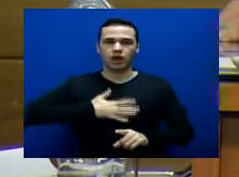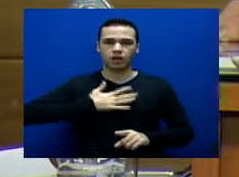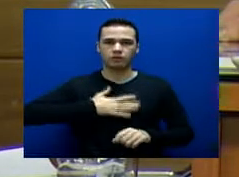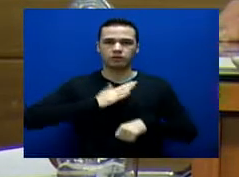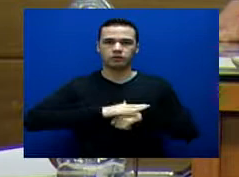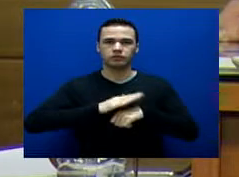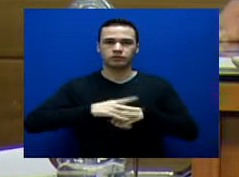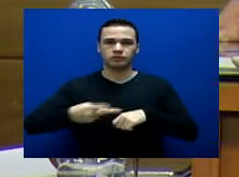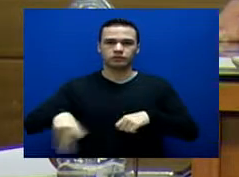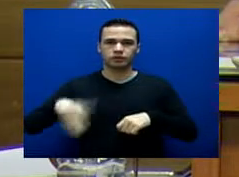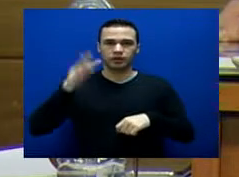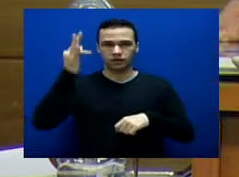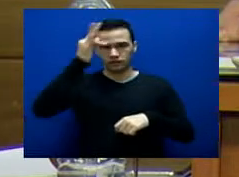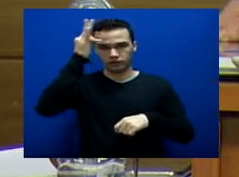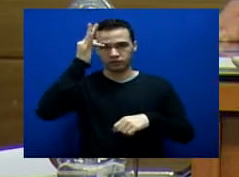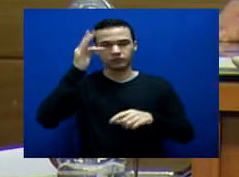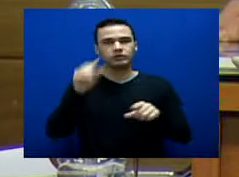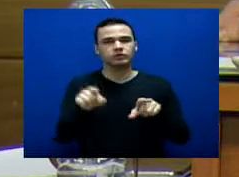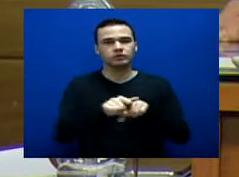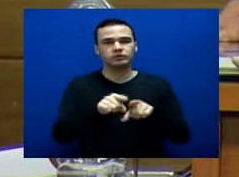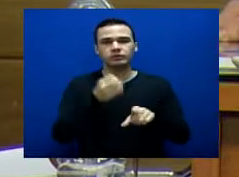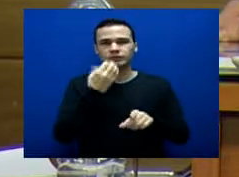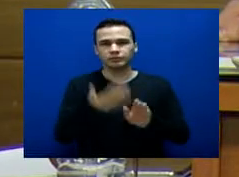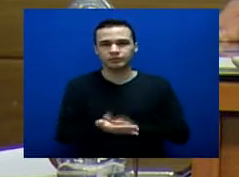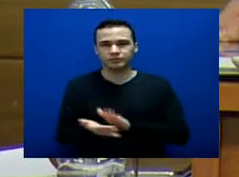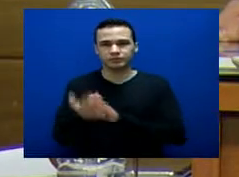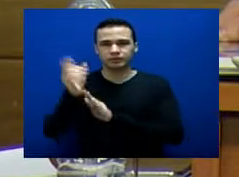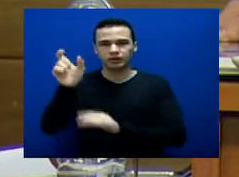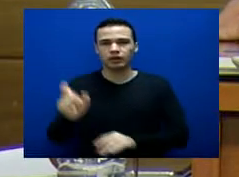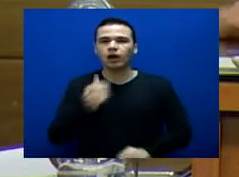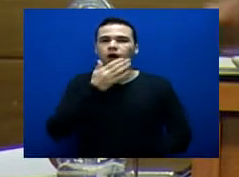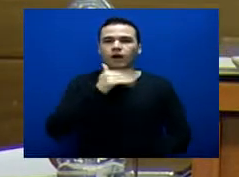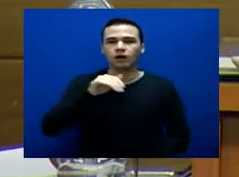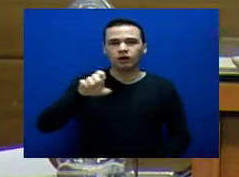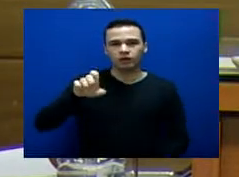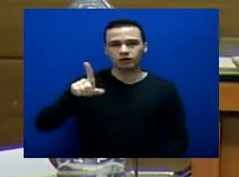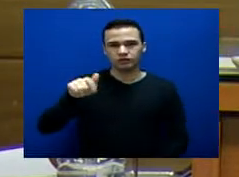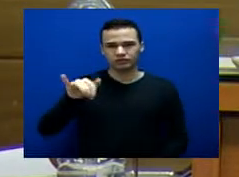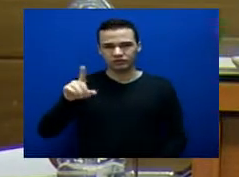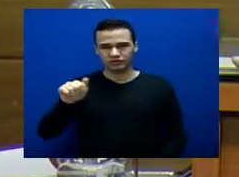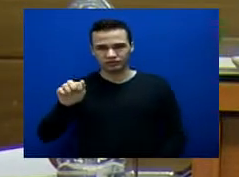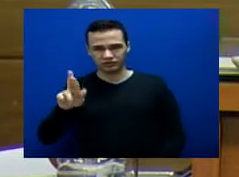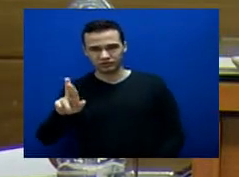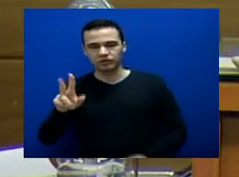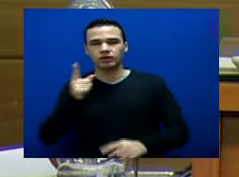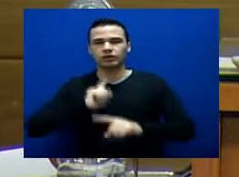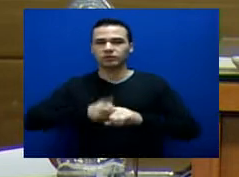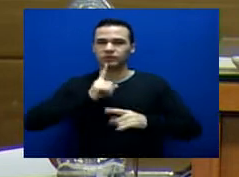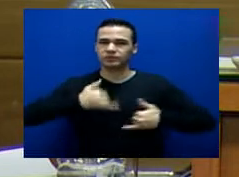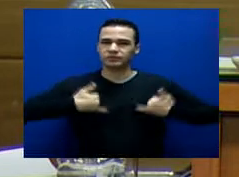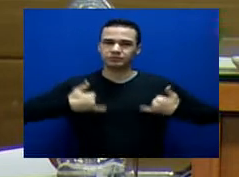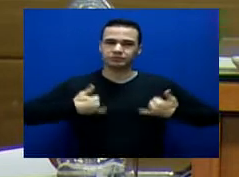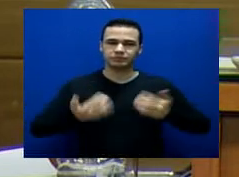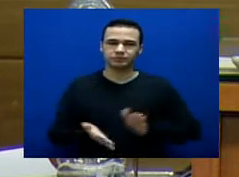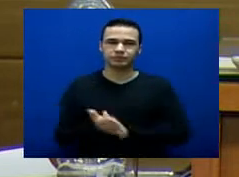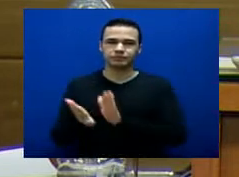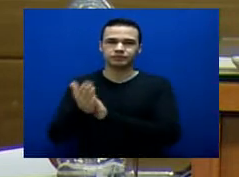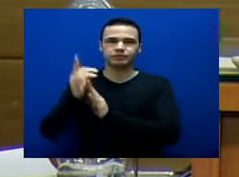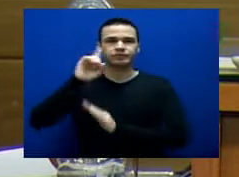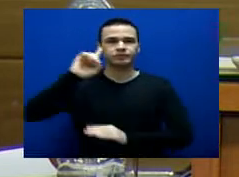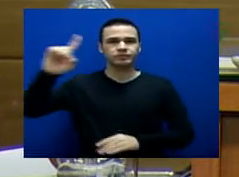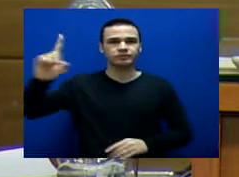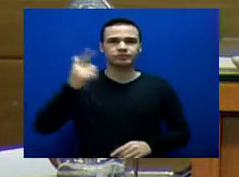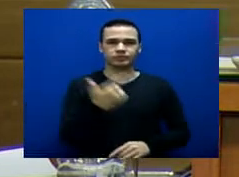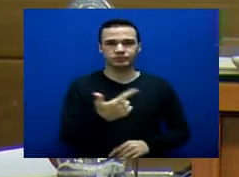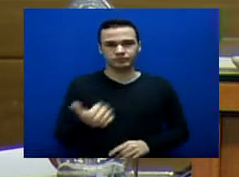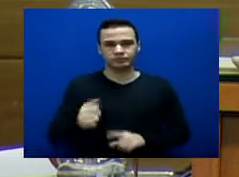voto do vereador Fausto Pérez. Votos e congratulações ao senhor Edgar Santana Júnior, pela passagem da sua data natalícia, a comemorar